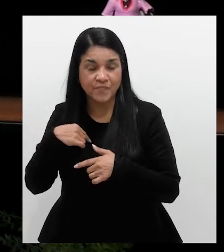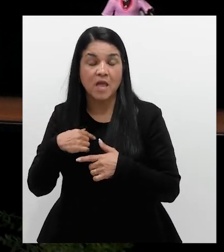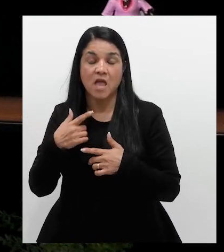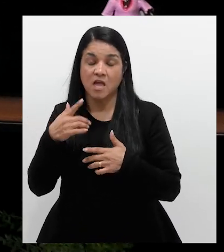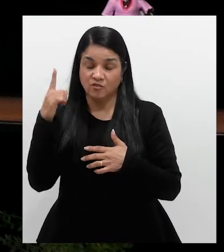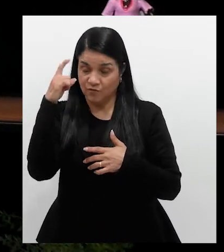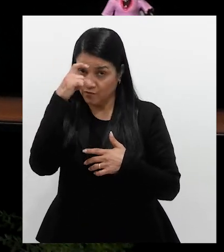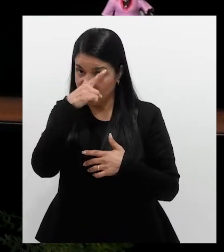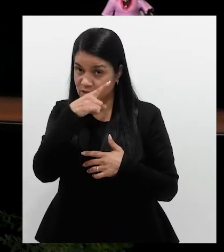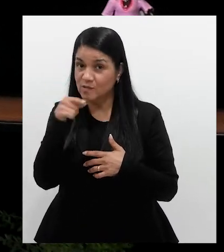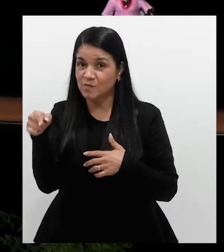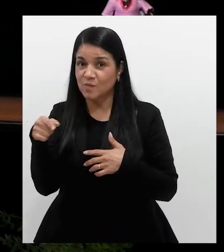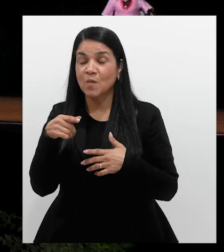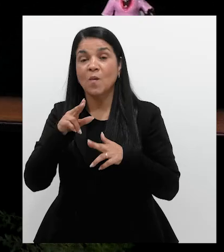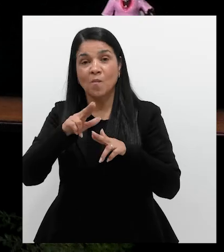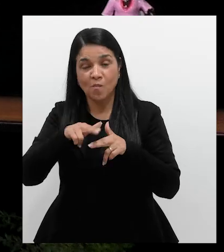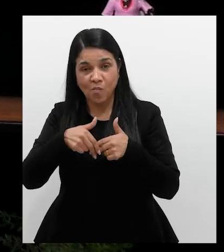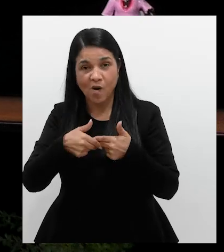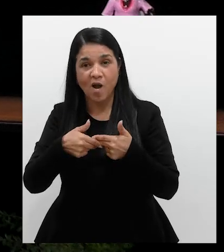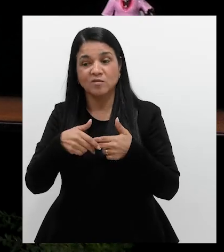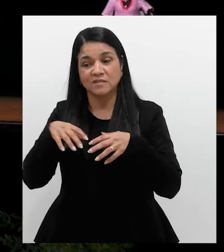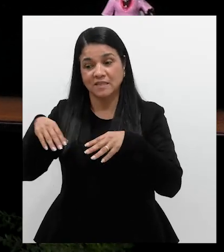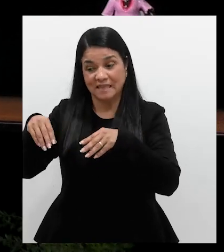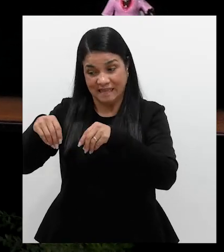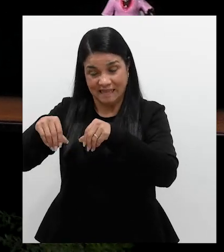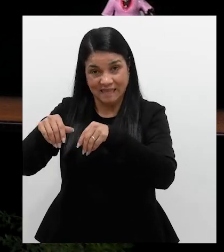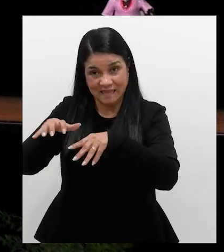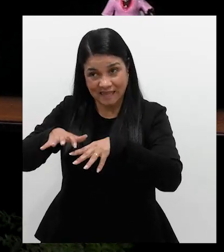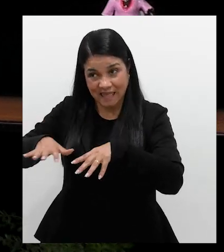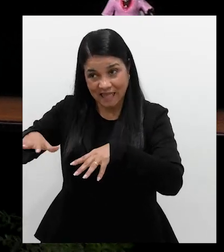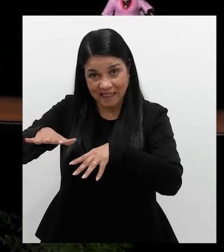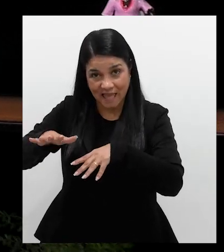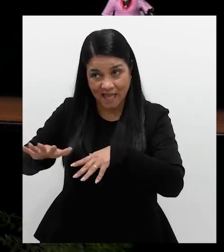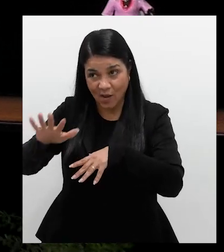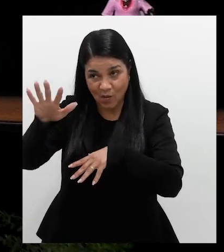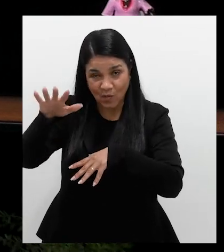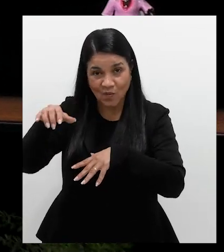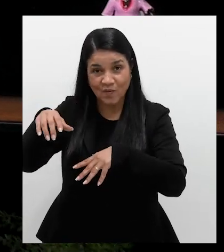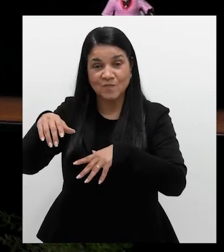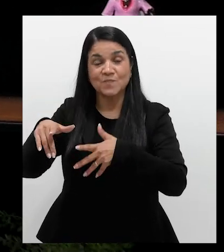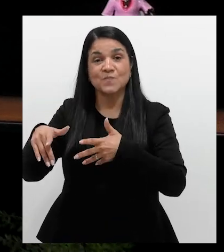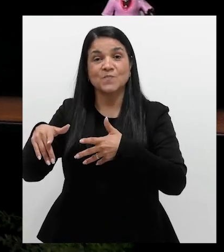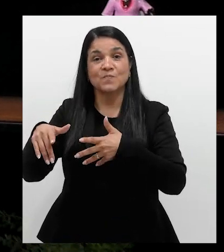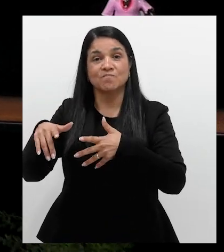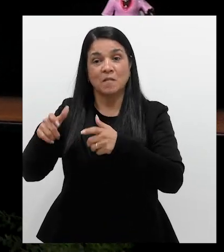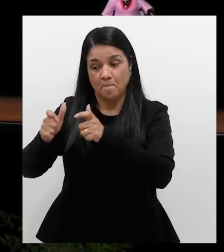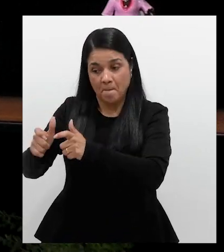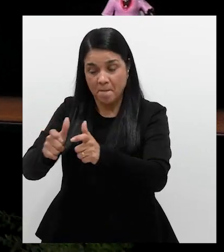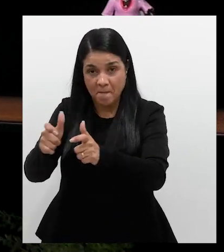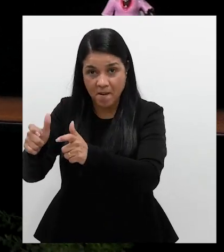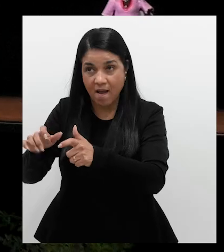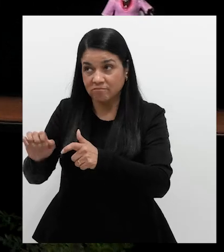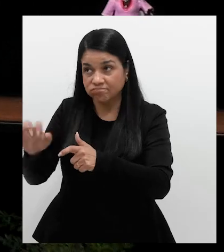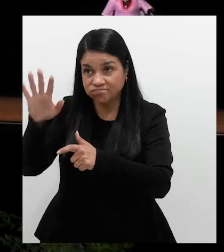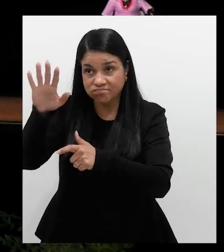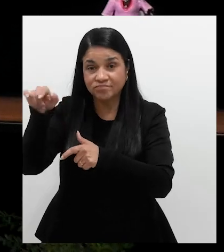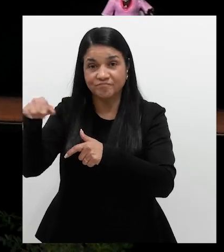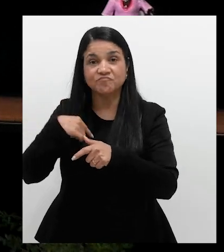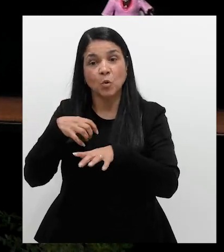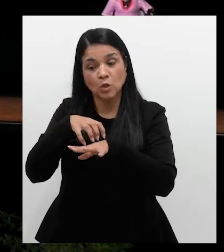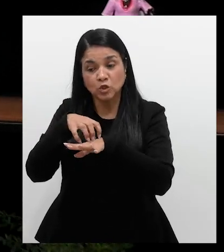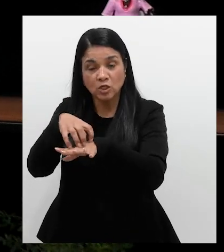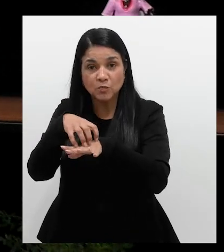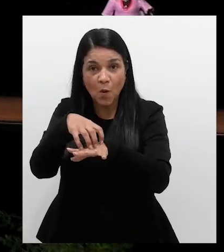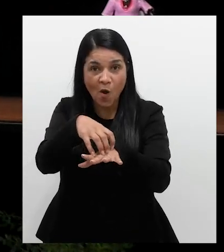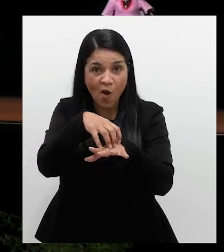É um acesso mais complicado, é um acesso difícil, até pelas questões territoriais do Rio de Janeiro, mas que a gente vai buscando,